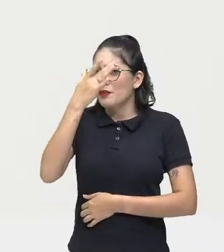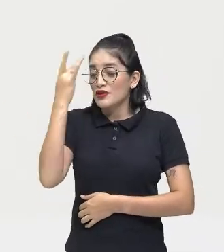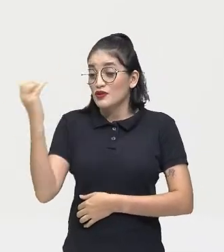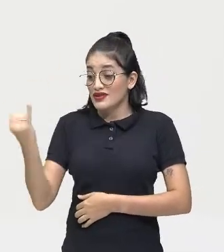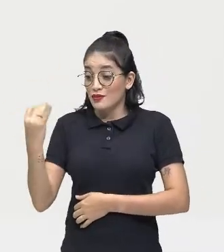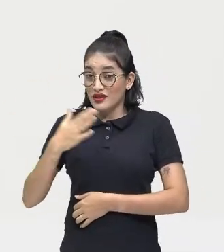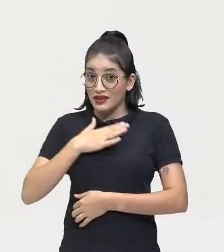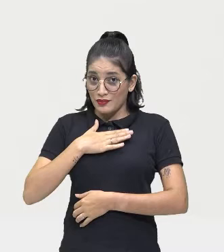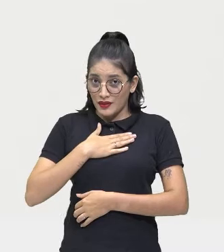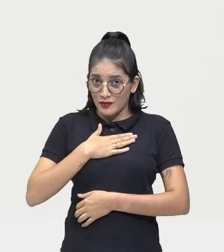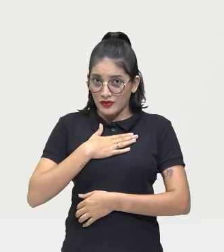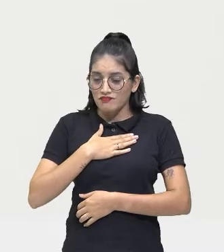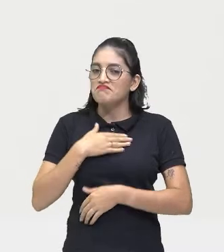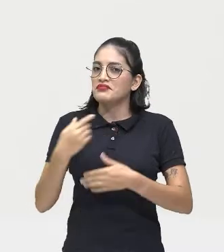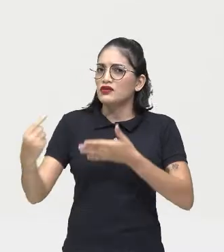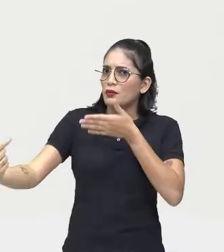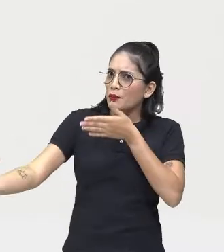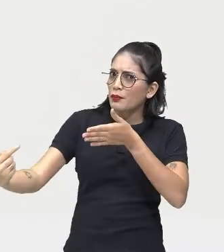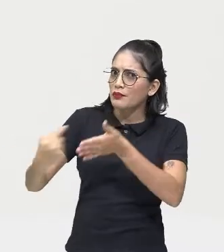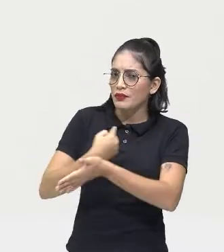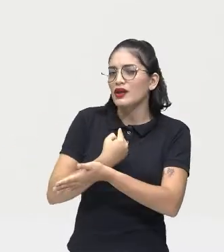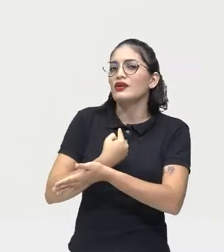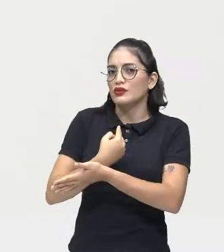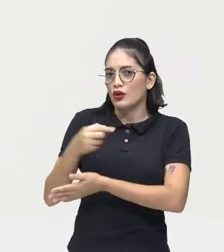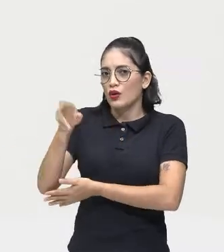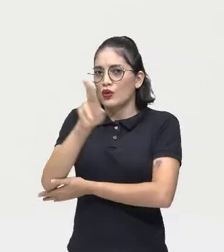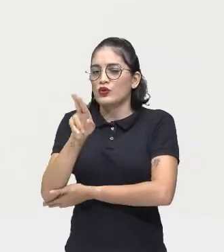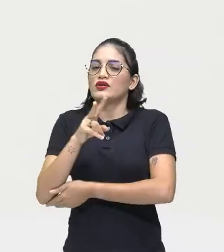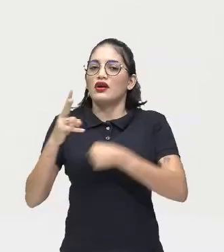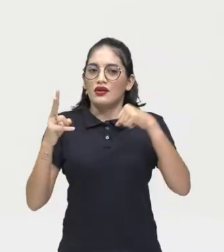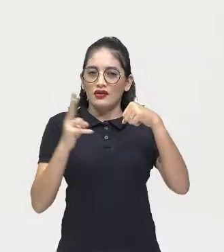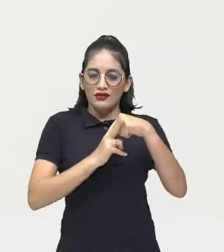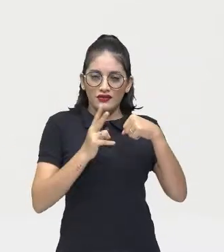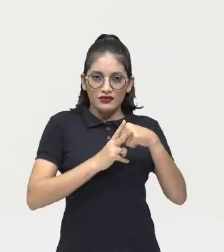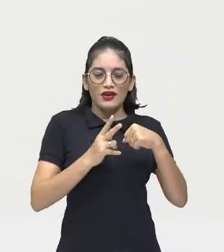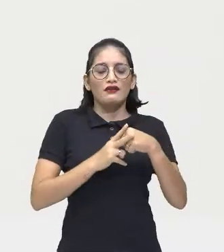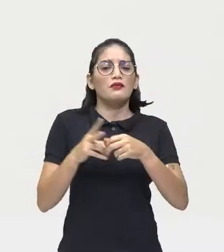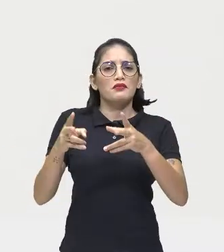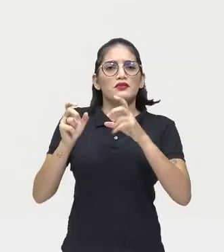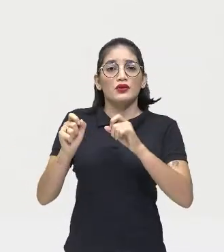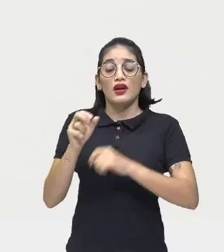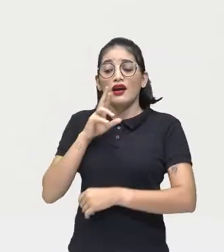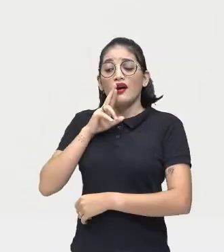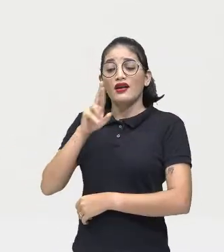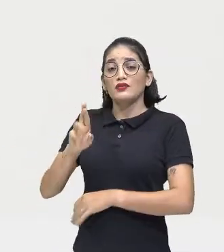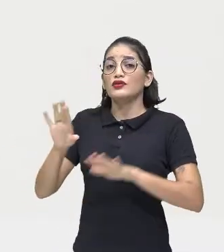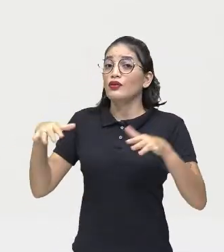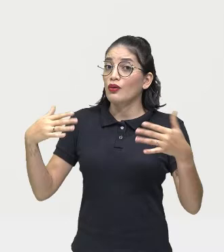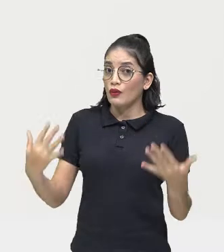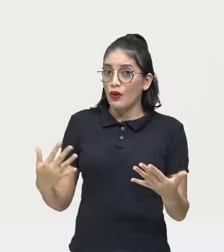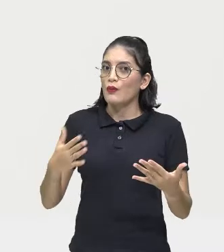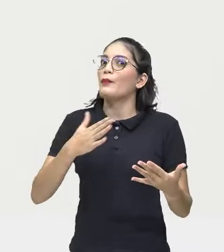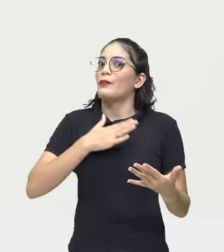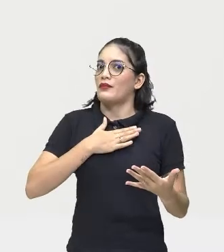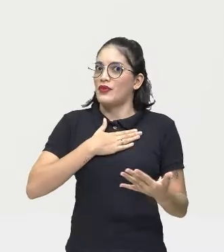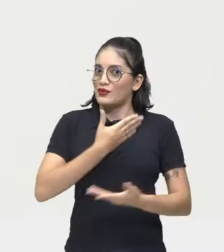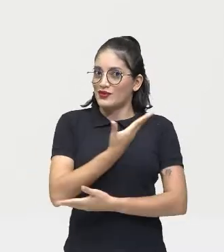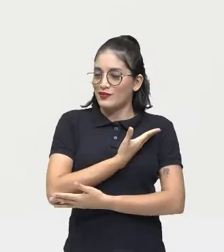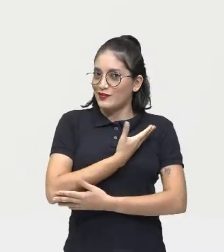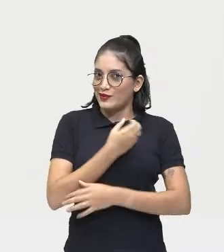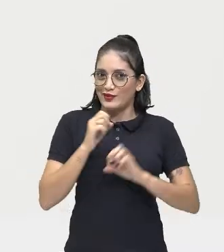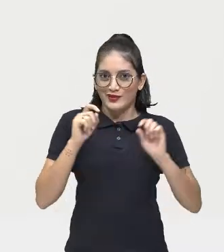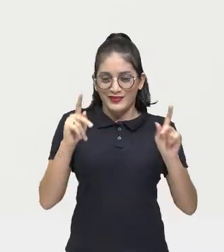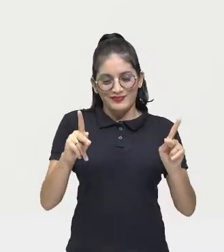mim? Então, fazendo esse questionamento, quando você utiliza o próprio verbo da oração, perceba que a resposta será meus amigos,